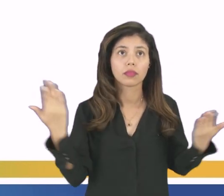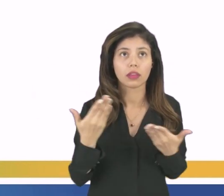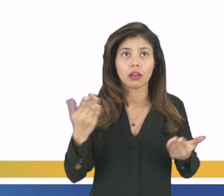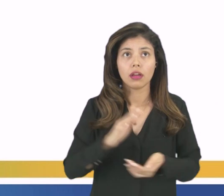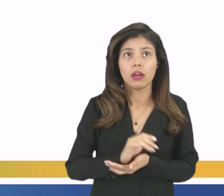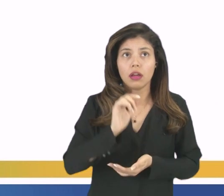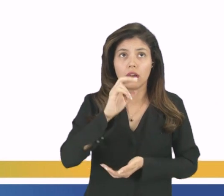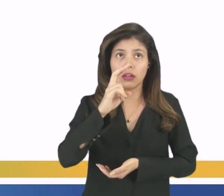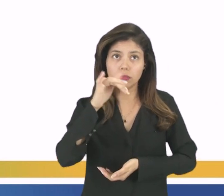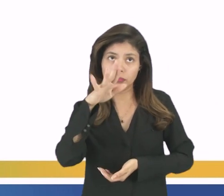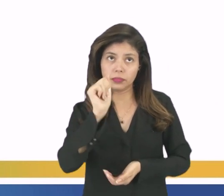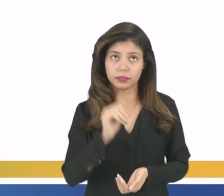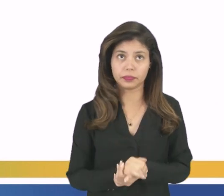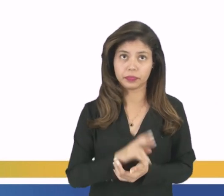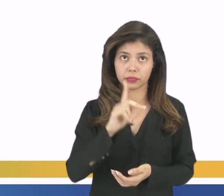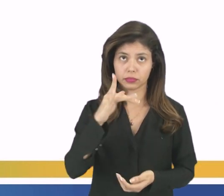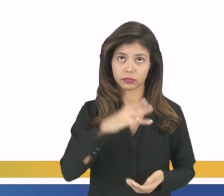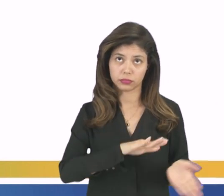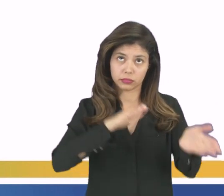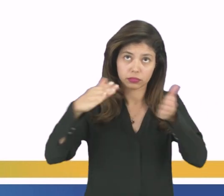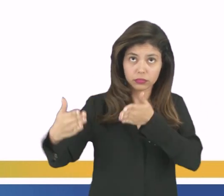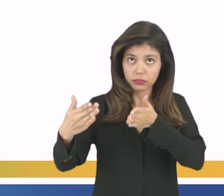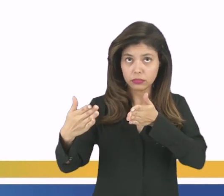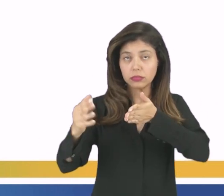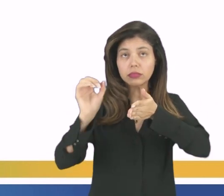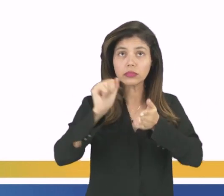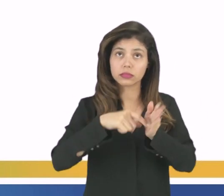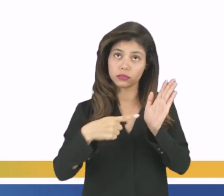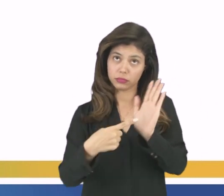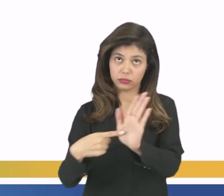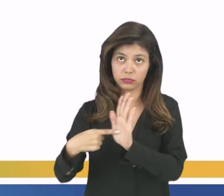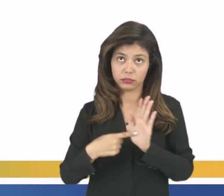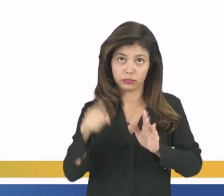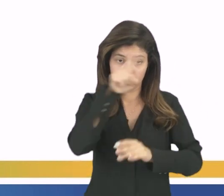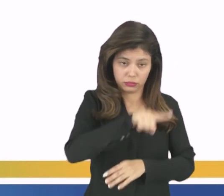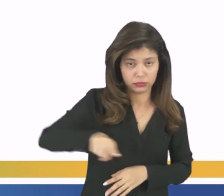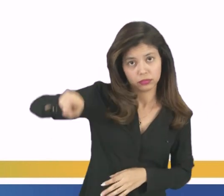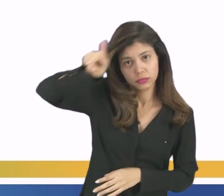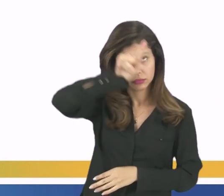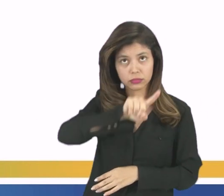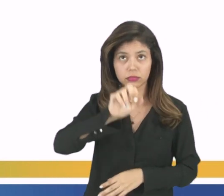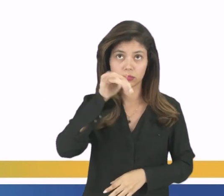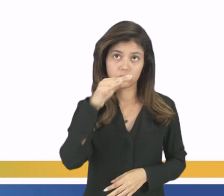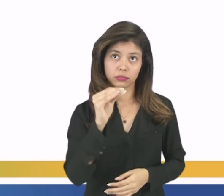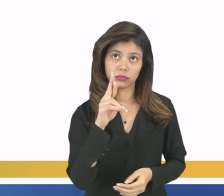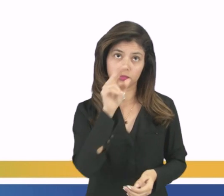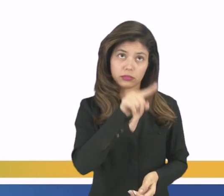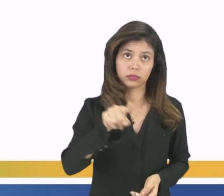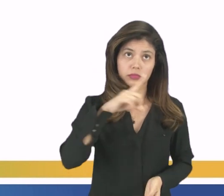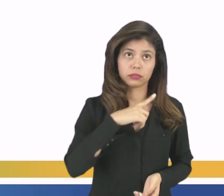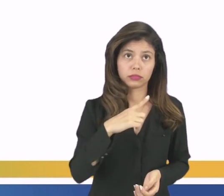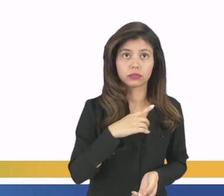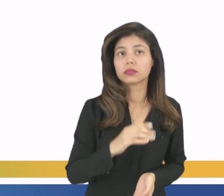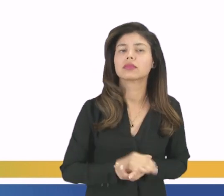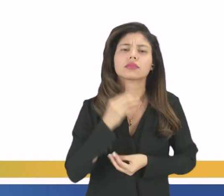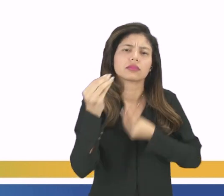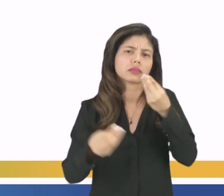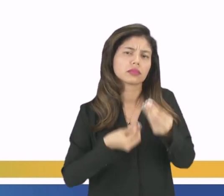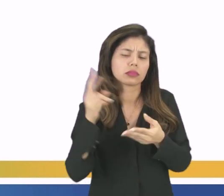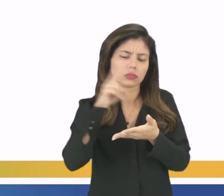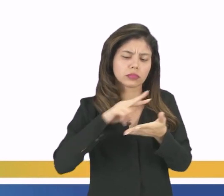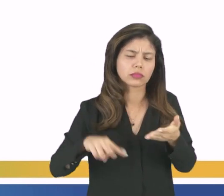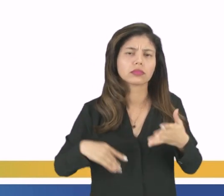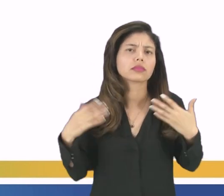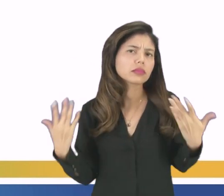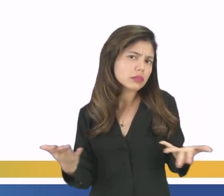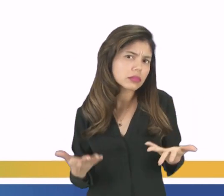cunha esférica. Corresponde à parte da esfera obtida ao girar um semicírculo em torno do seu eixo. Como é que é isso aí?